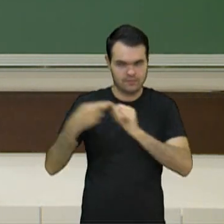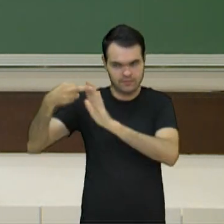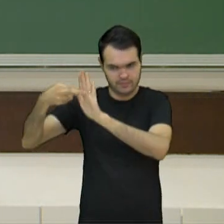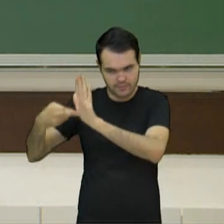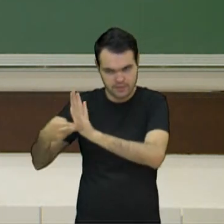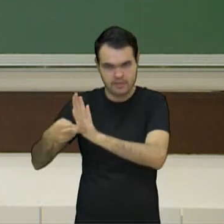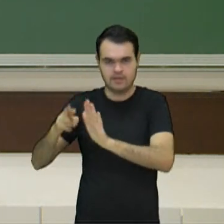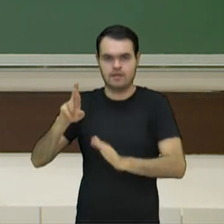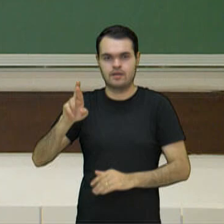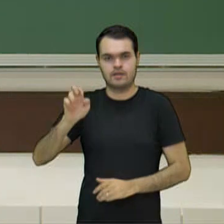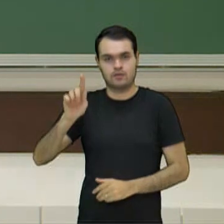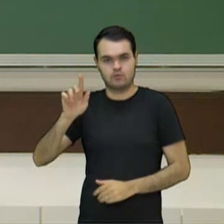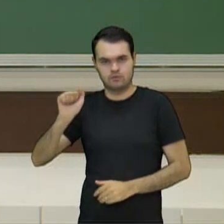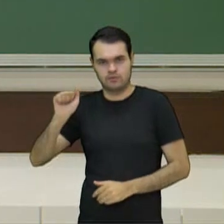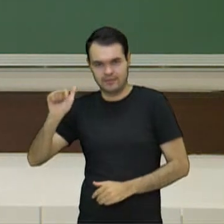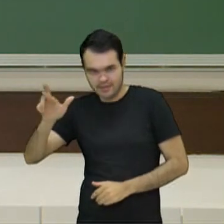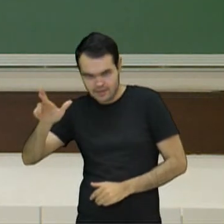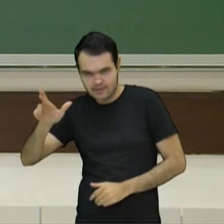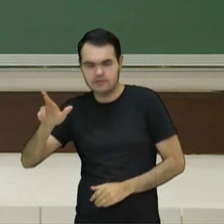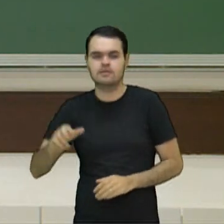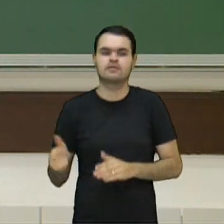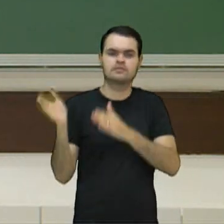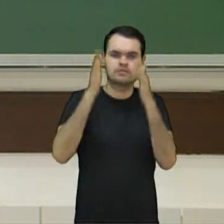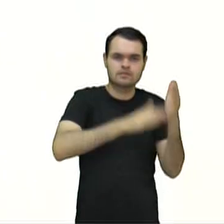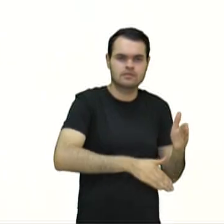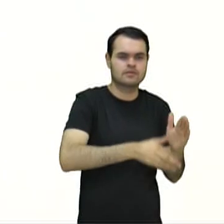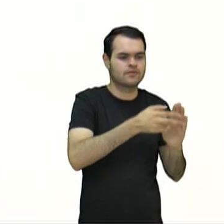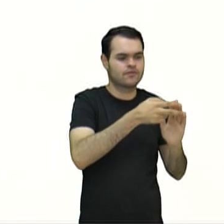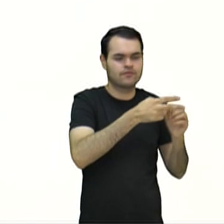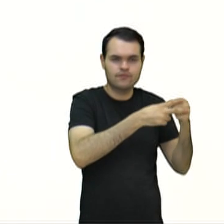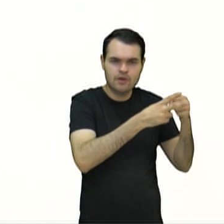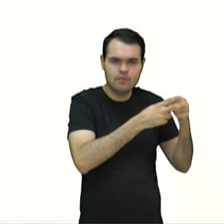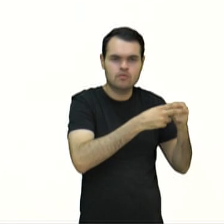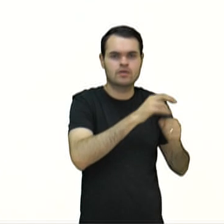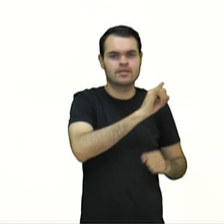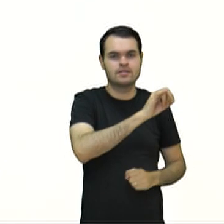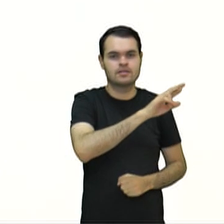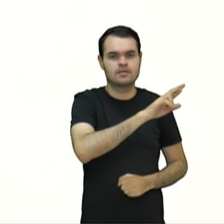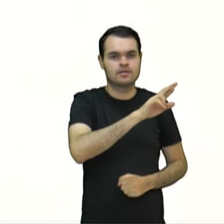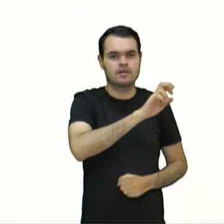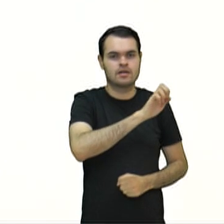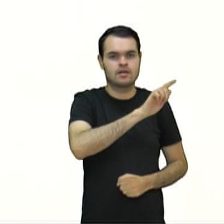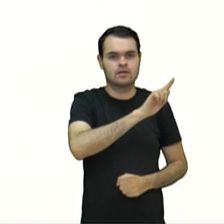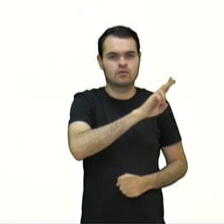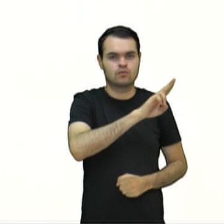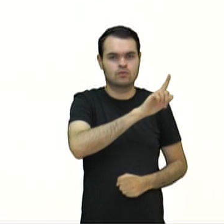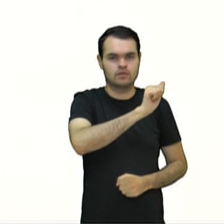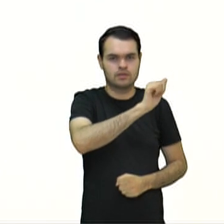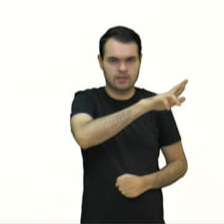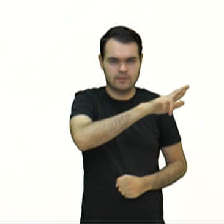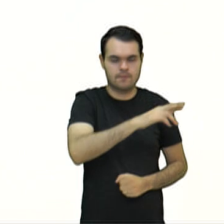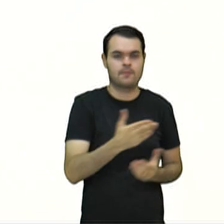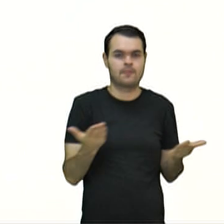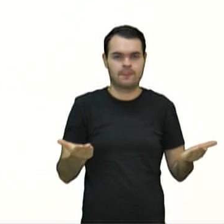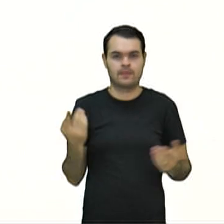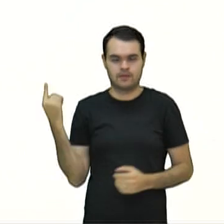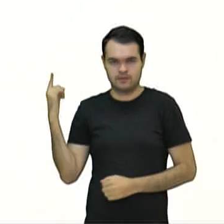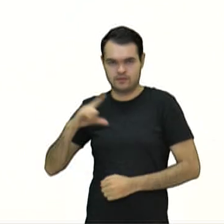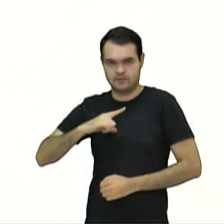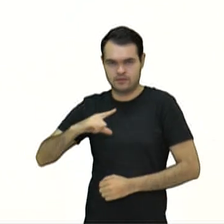verbos irregulares. No nosso exercício, nós temos aqui o verbo drive, na chamada forma base, ou